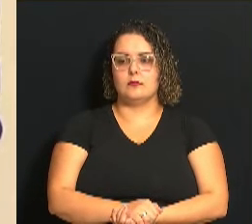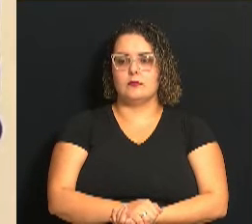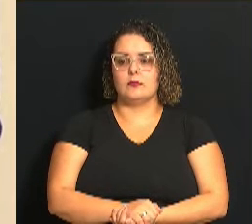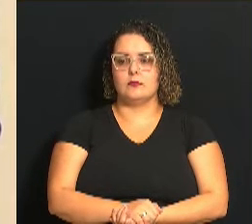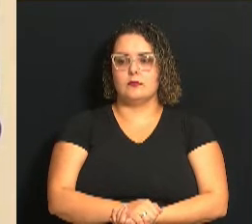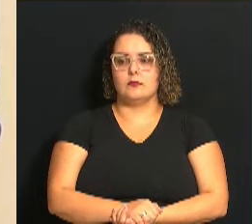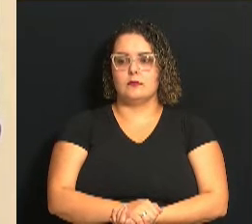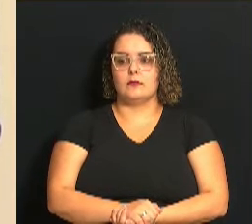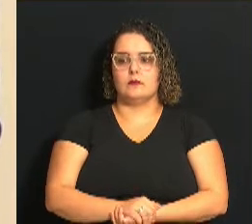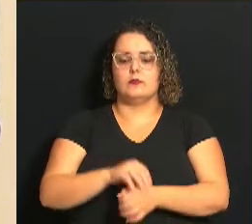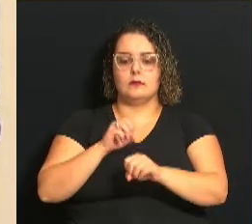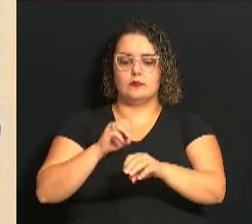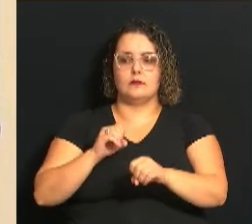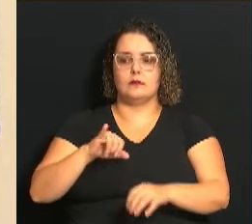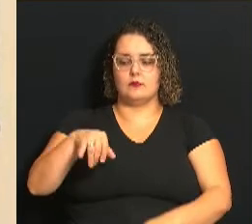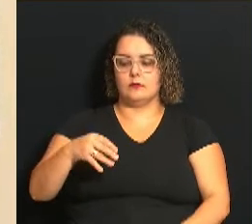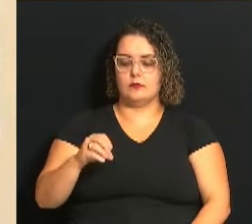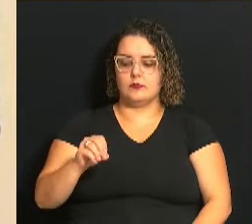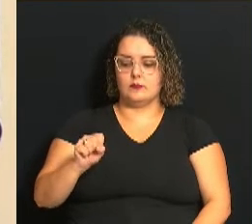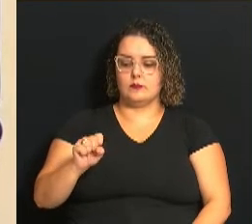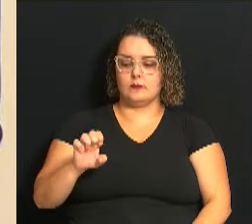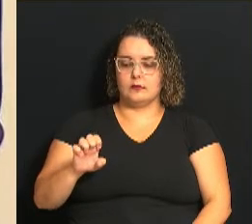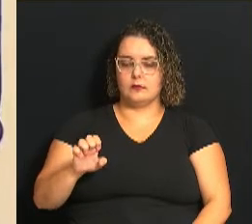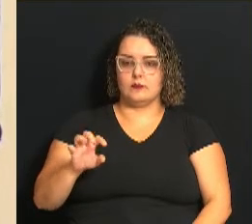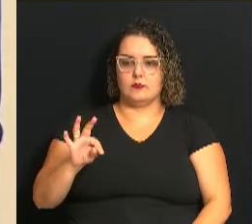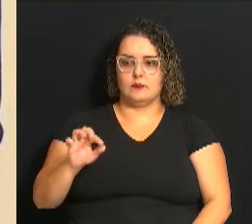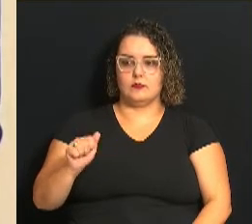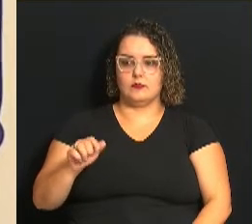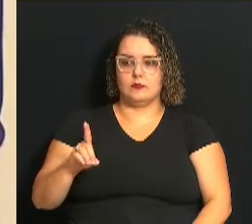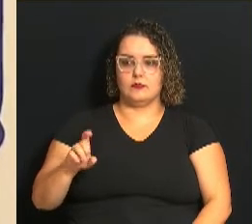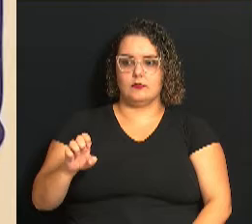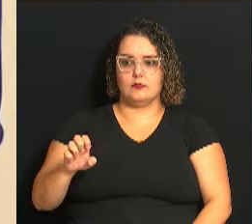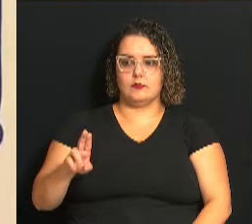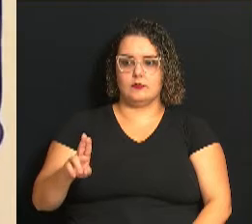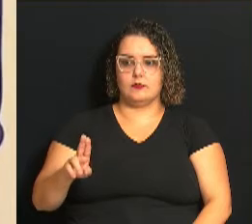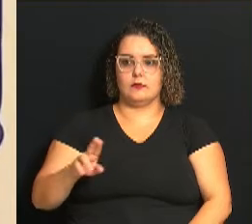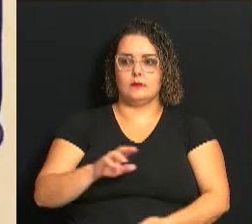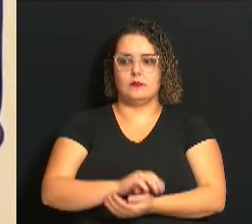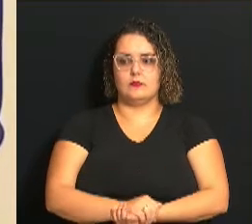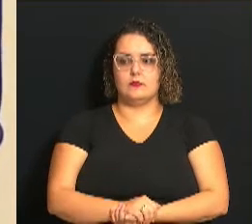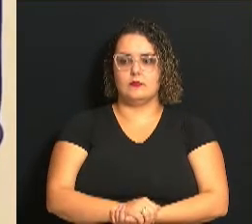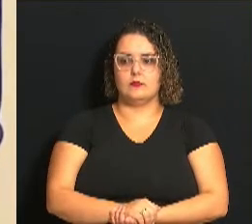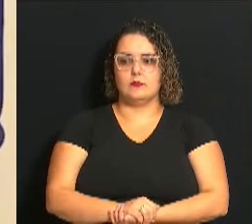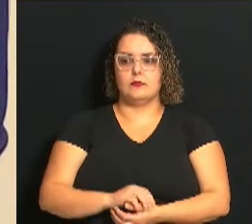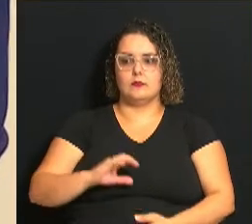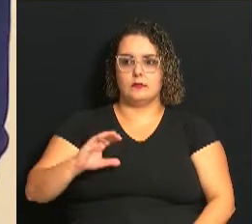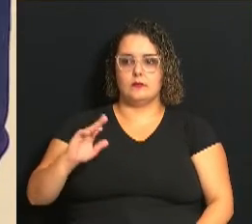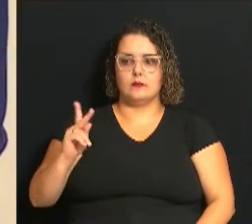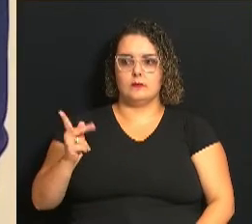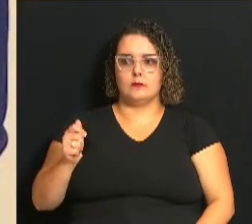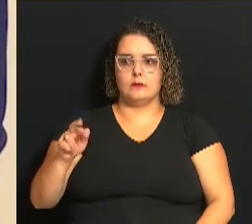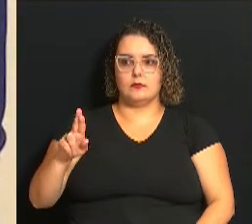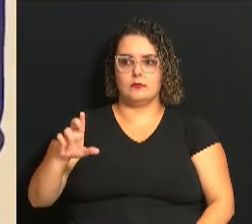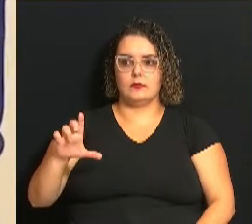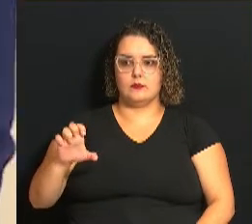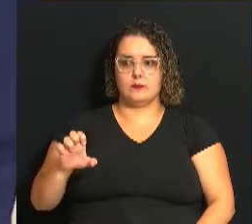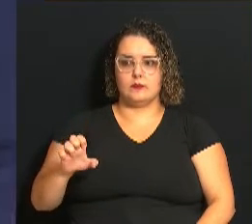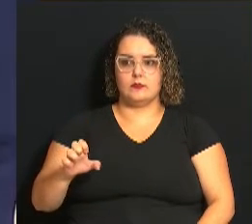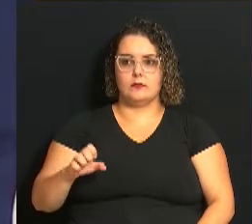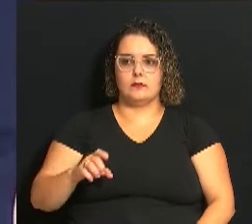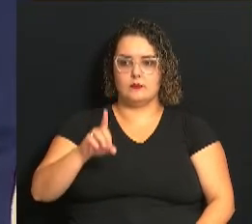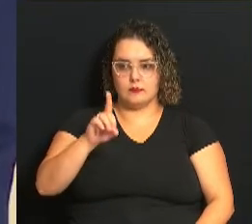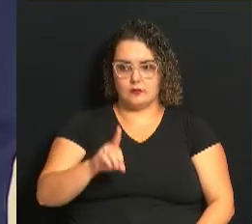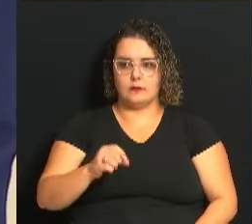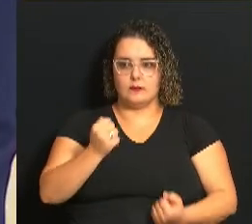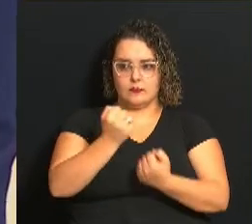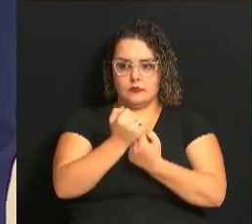de Educação, José Tadeu Jorge, né, que é o Acho Charles Durões Leite, que é o diretor de apoio à escola, é isso? O